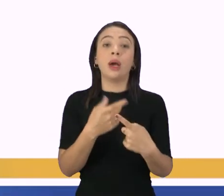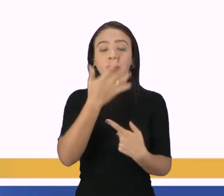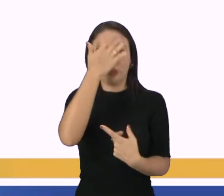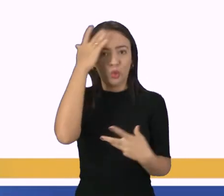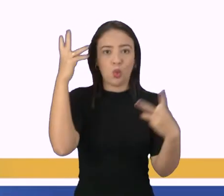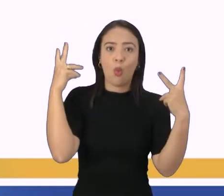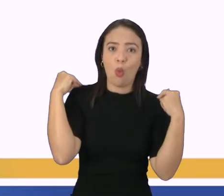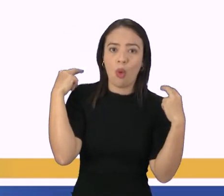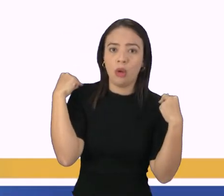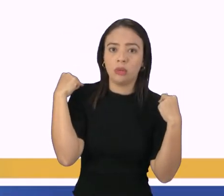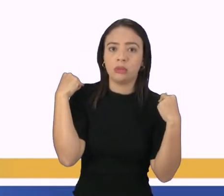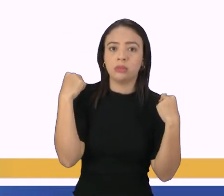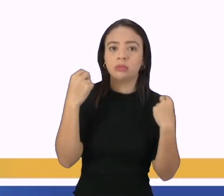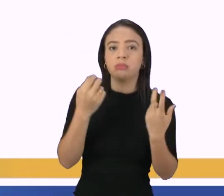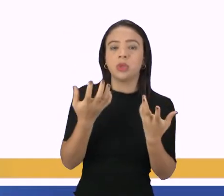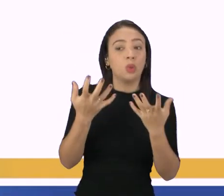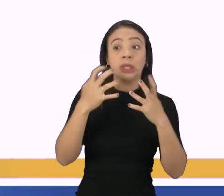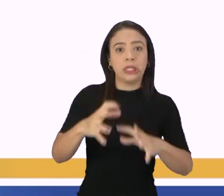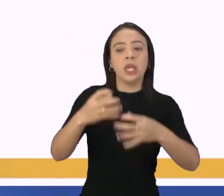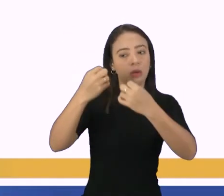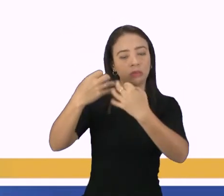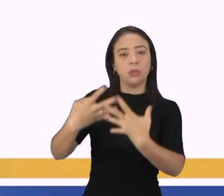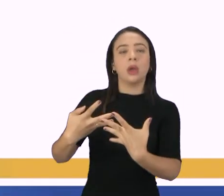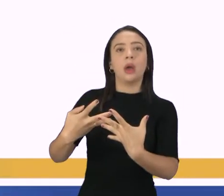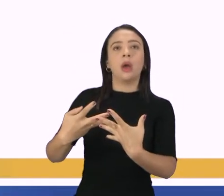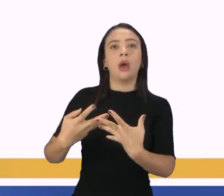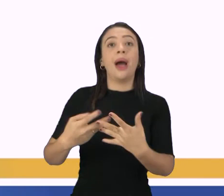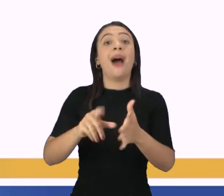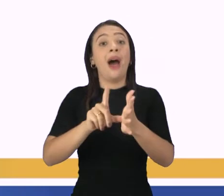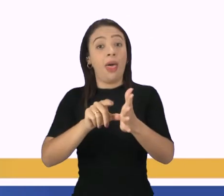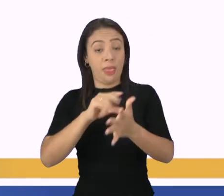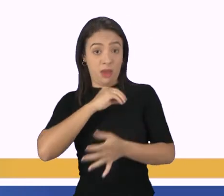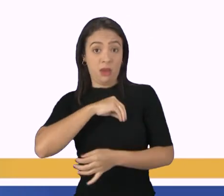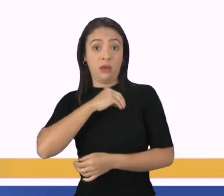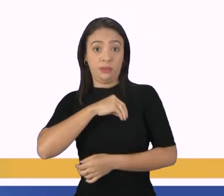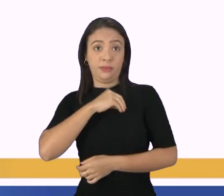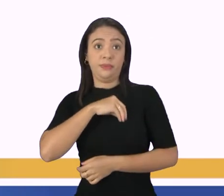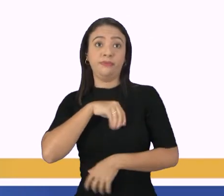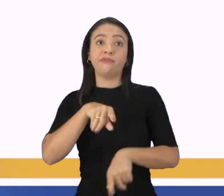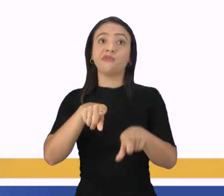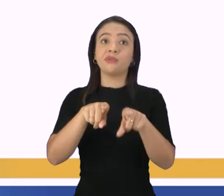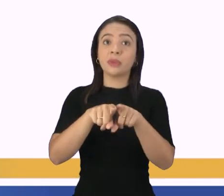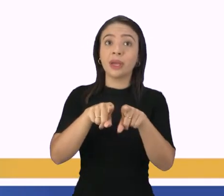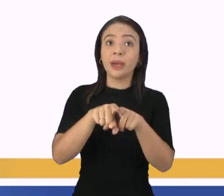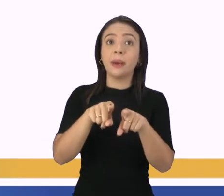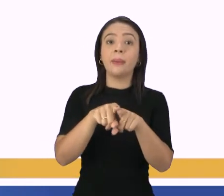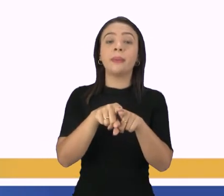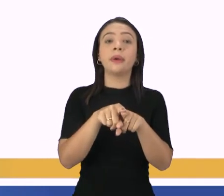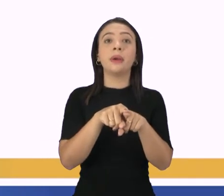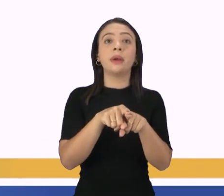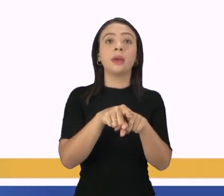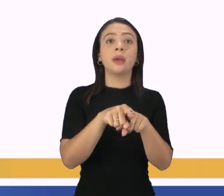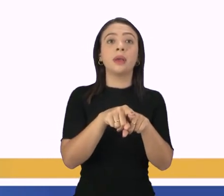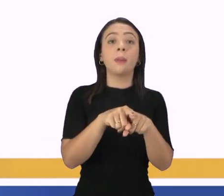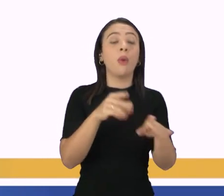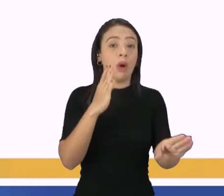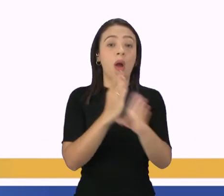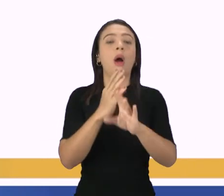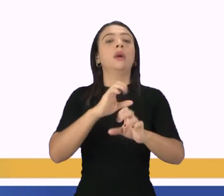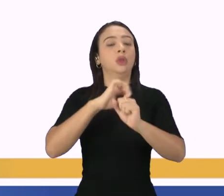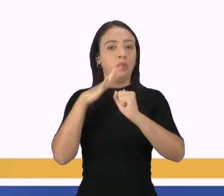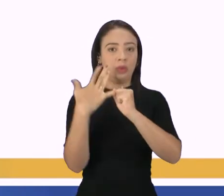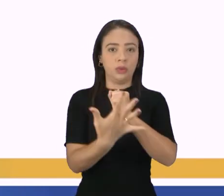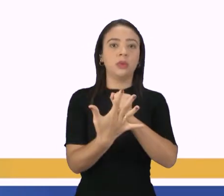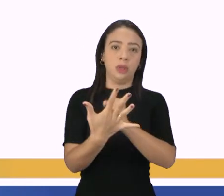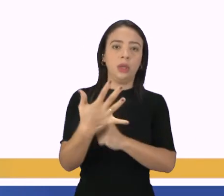motoristas, que preferiram não se identificar, além do atraso no pagamento, com a pandemia, a empresa se